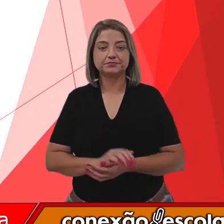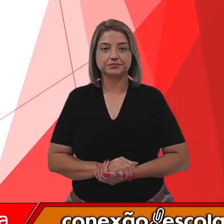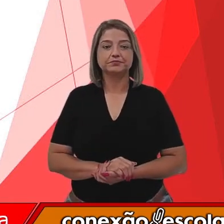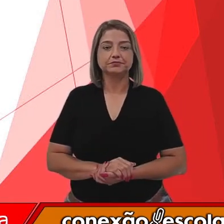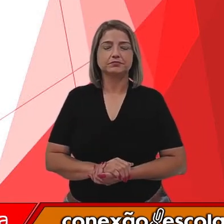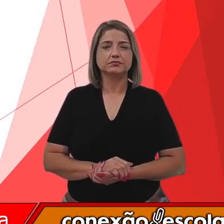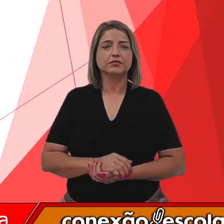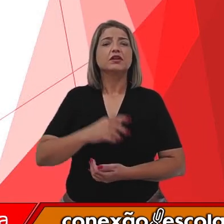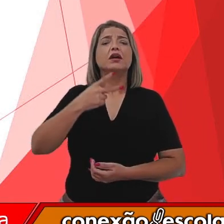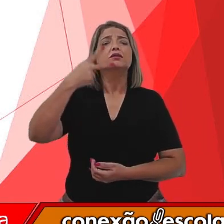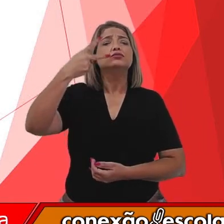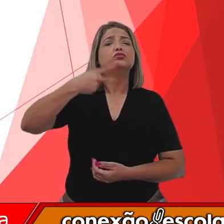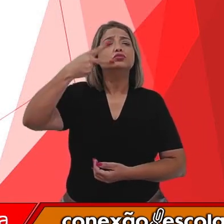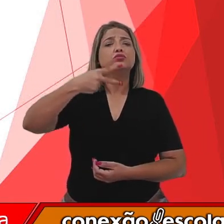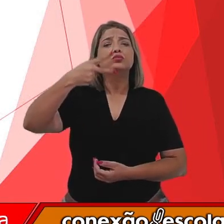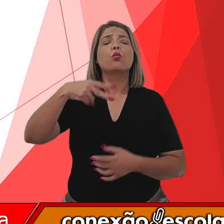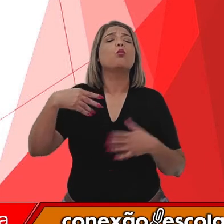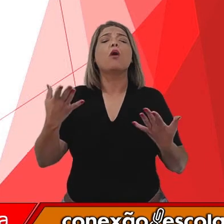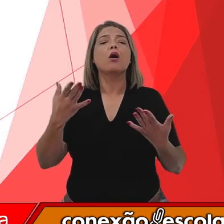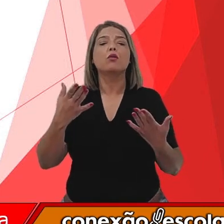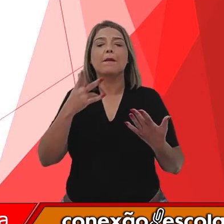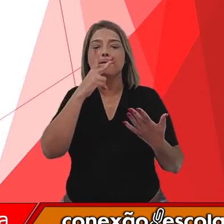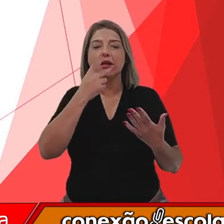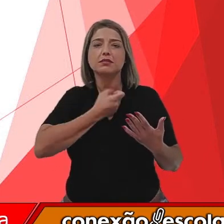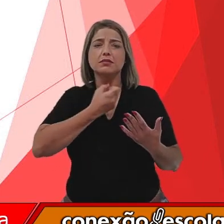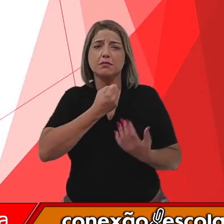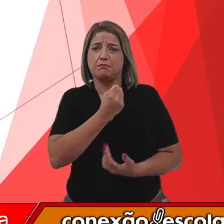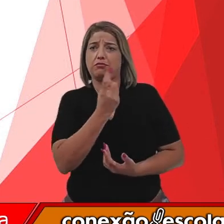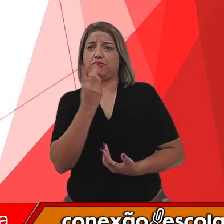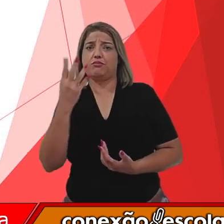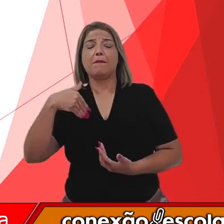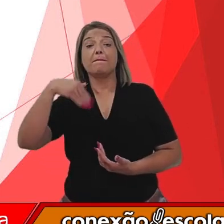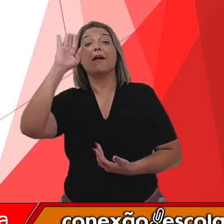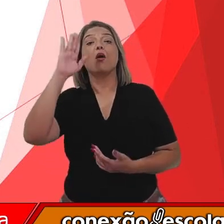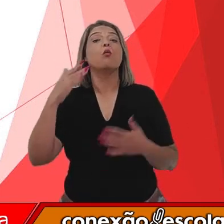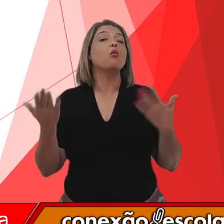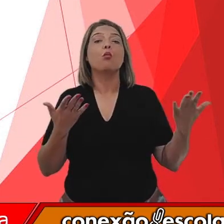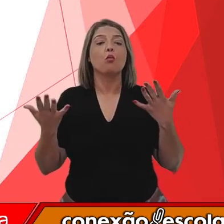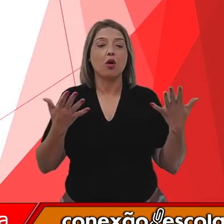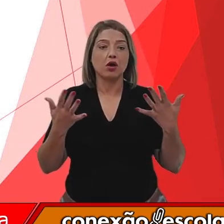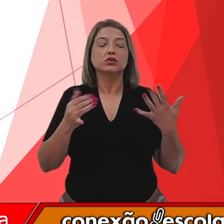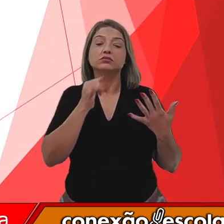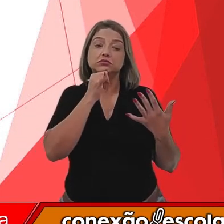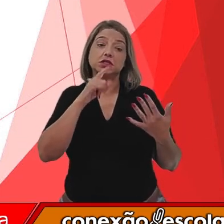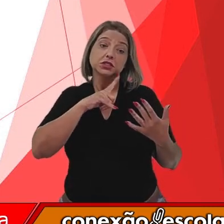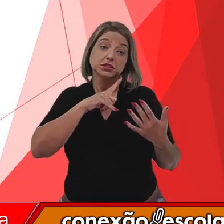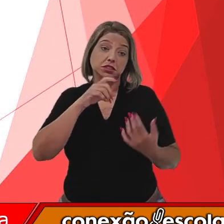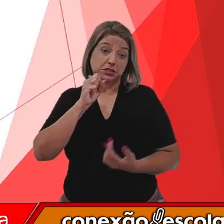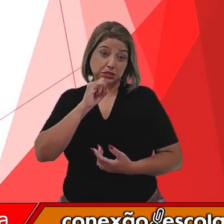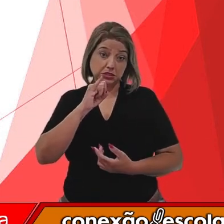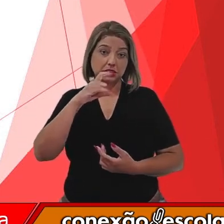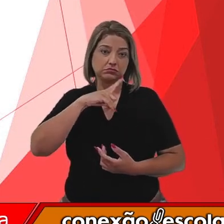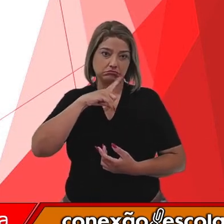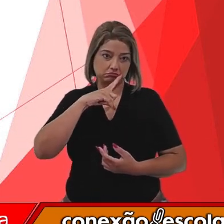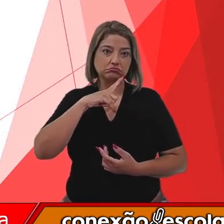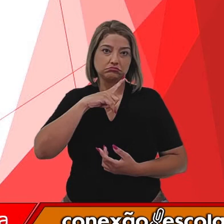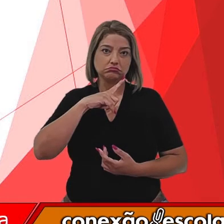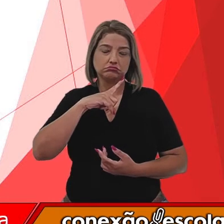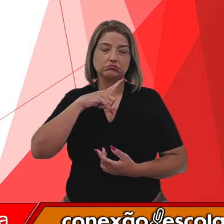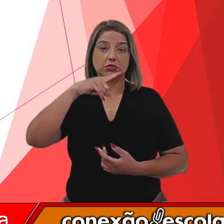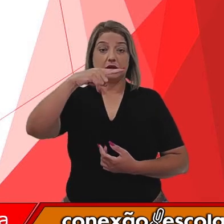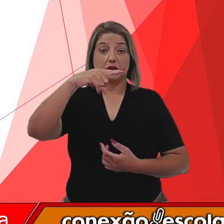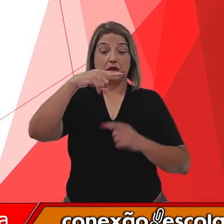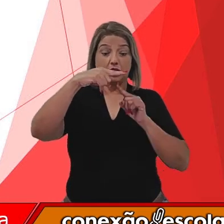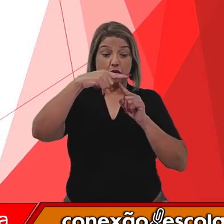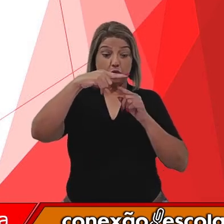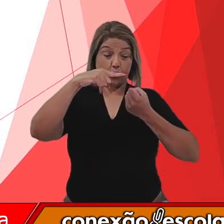Qual das duas frações é maior? Quando eu tenho denominadores iguais, a maior fração é a que tem maior